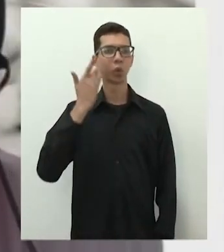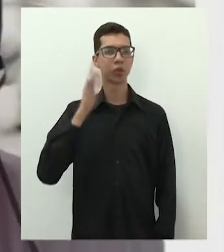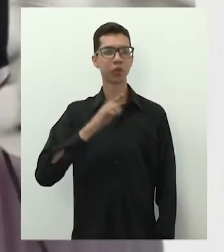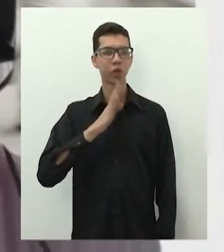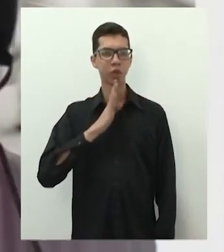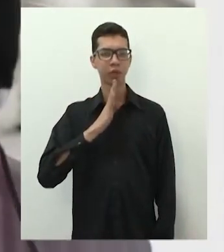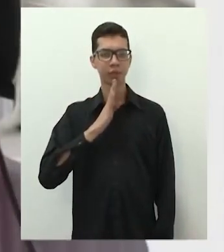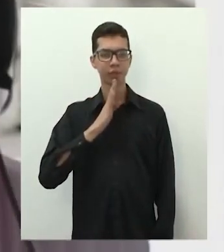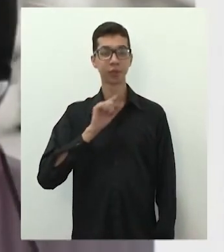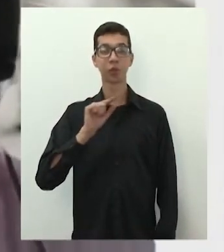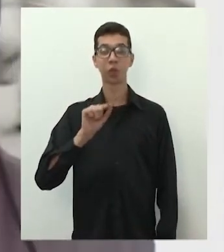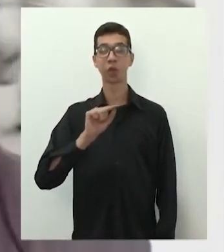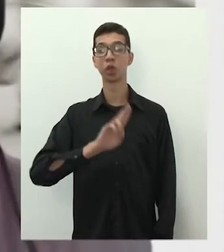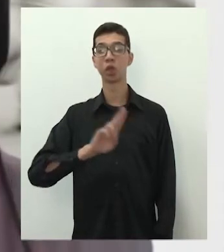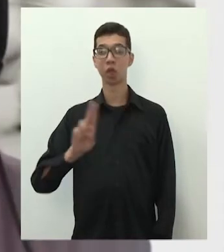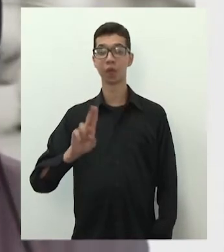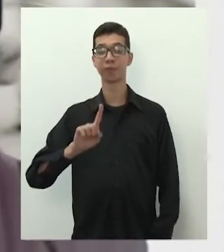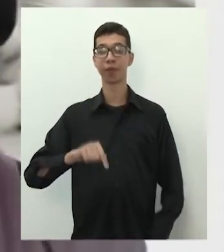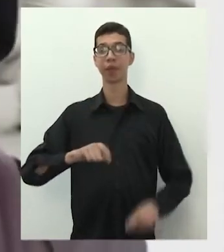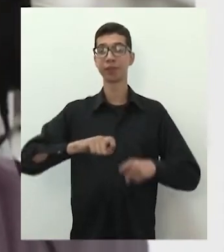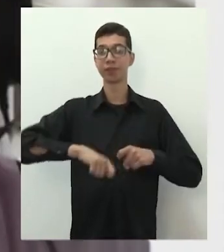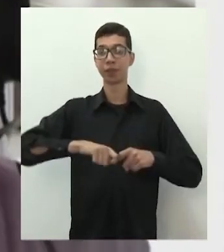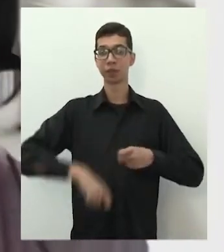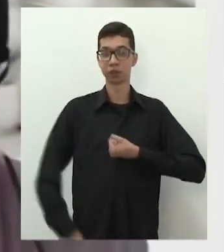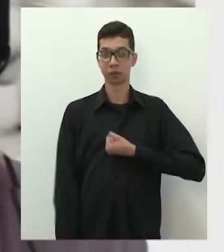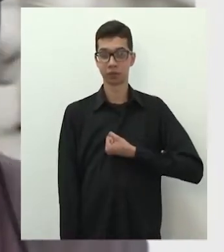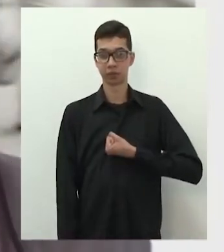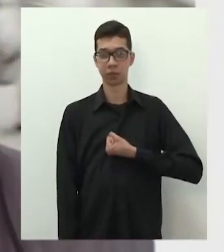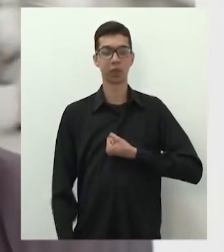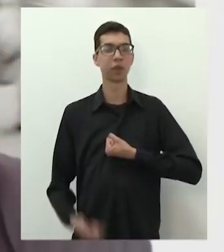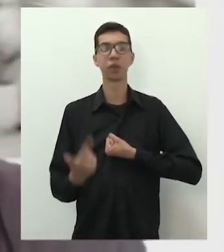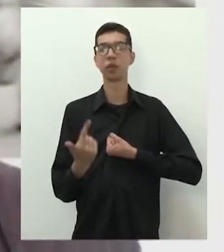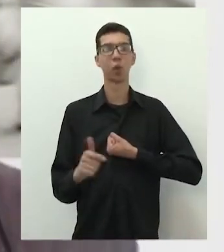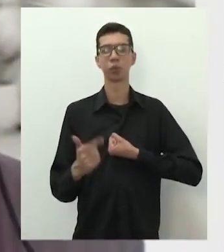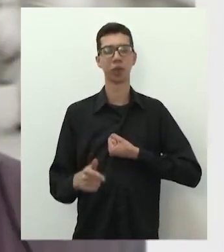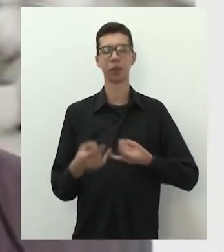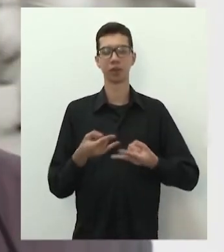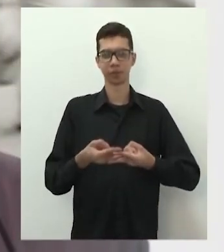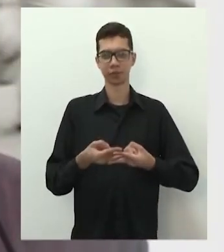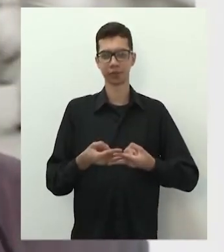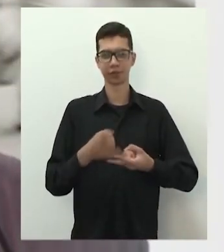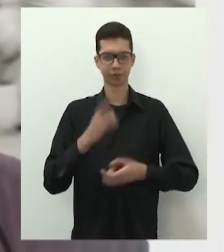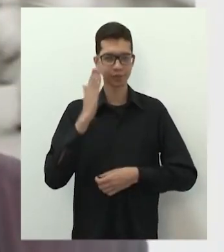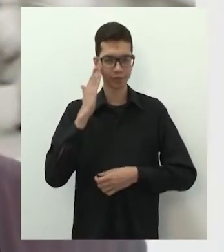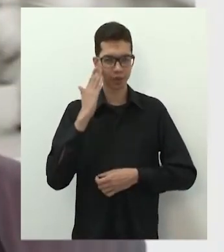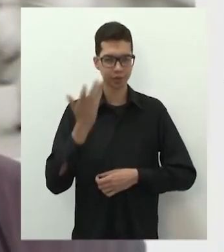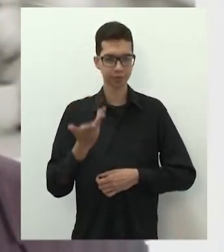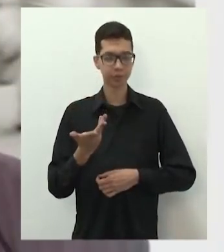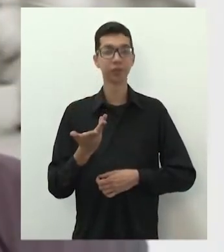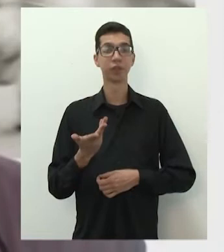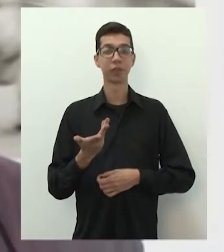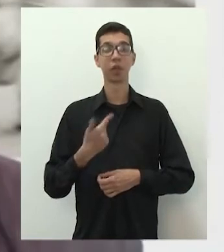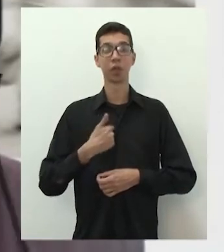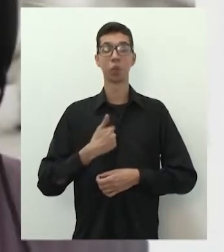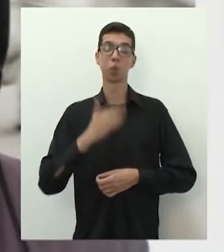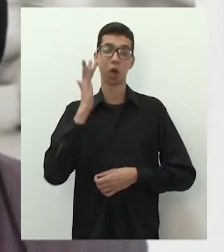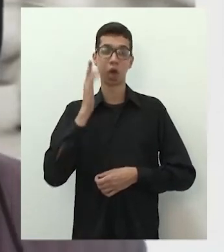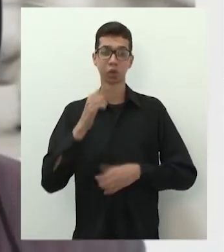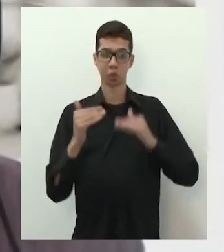vomitar escondido dos pais, como comer escondido e vomitar e perder peso, ou seja, que ensinam o